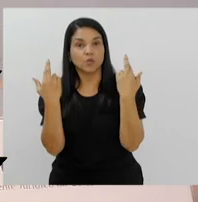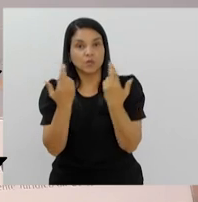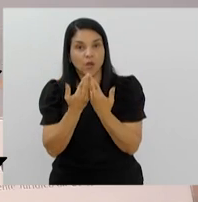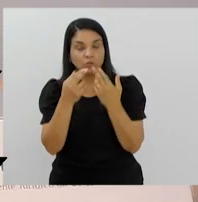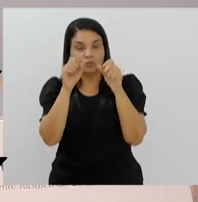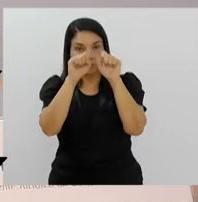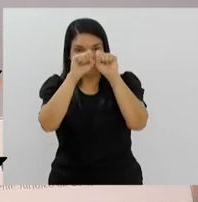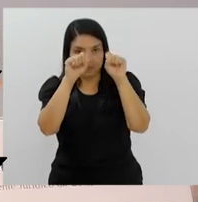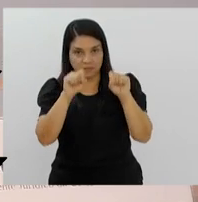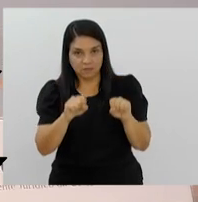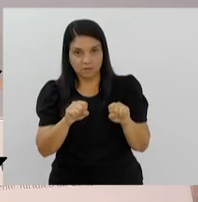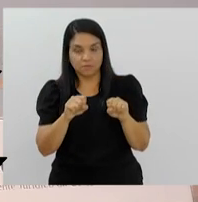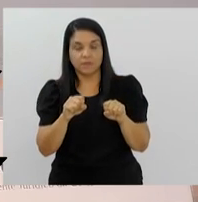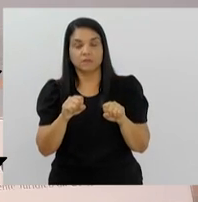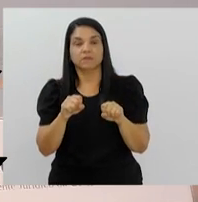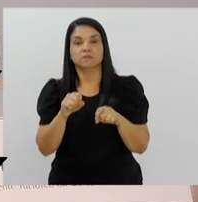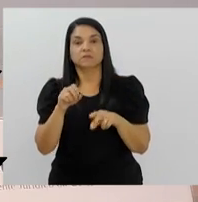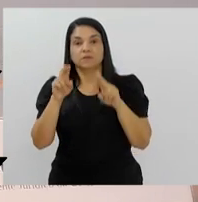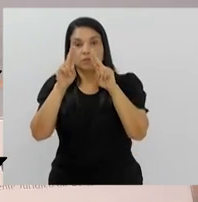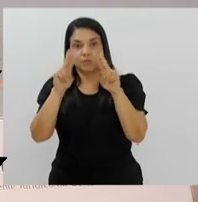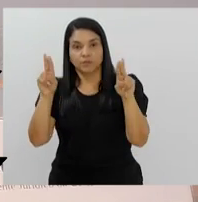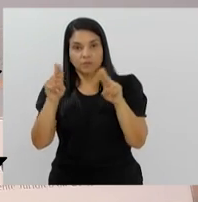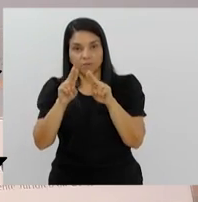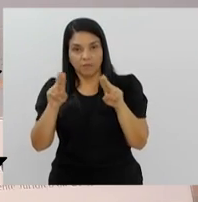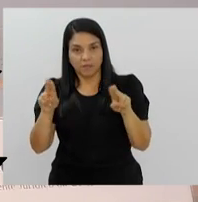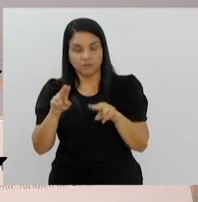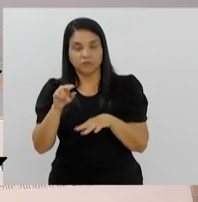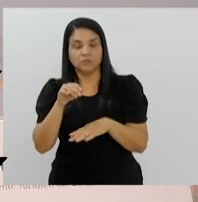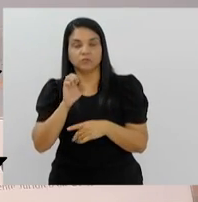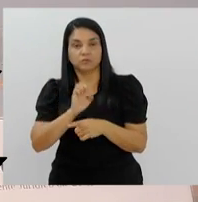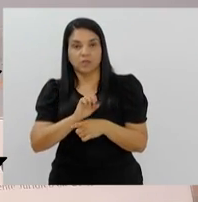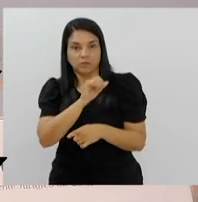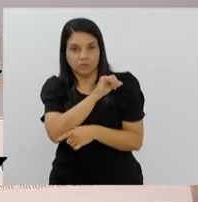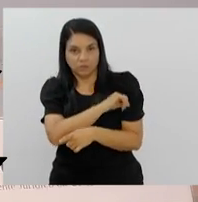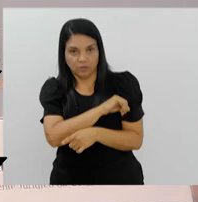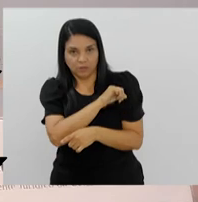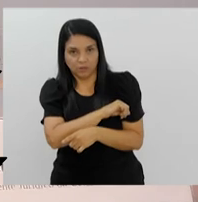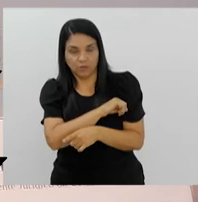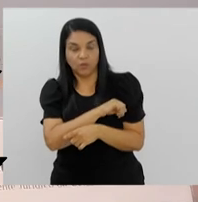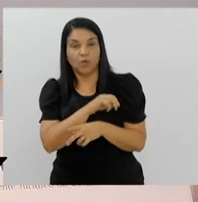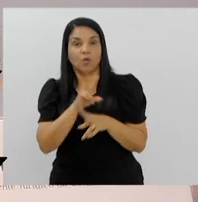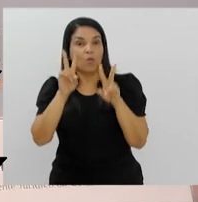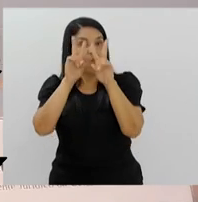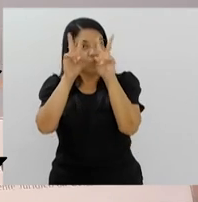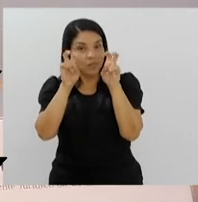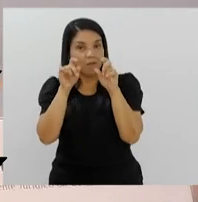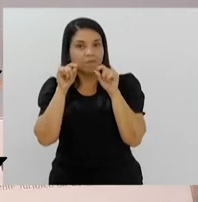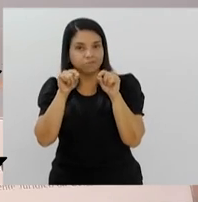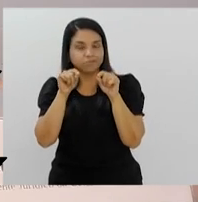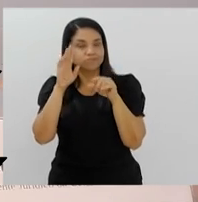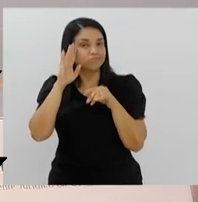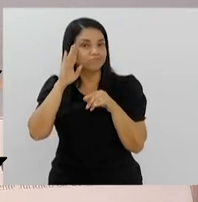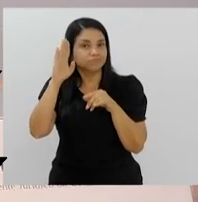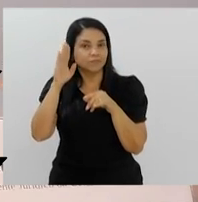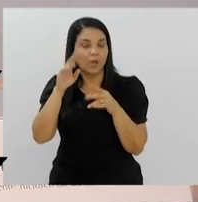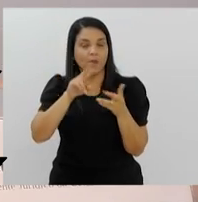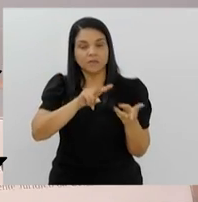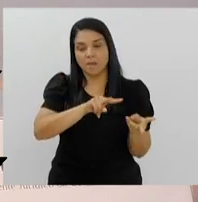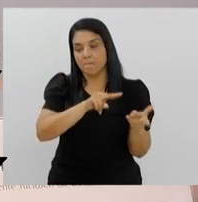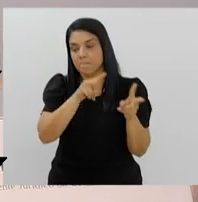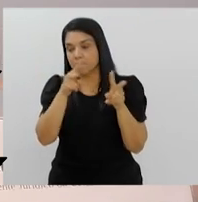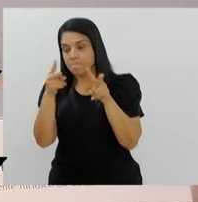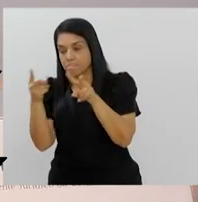do Estado do Rio de Janeiro que está acontecendo eh justamente um dos temas é a migração dessa